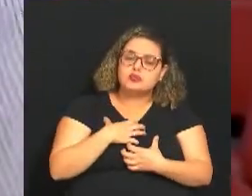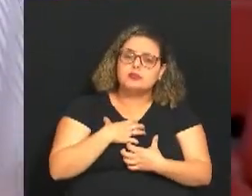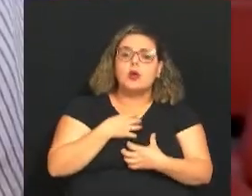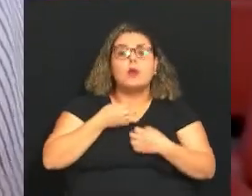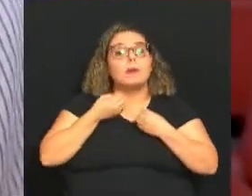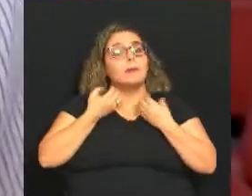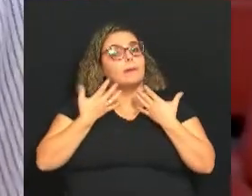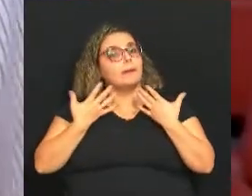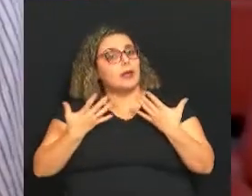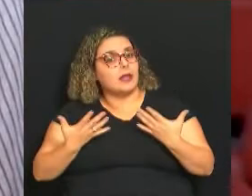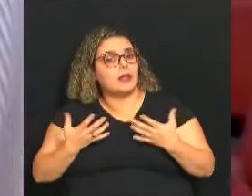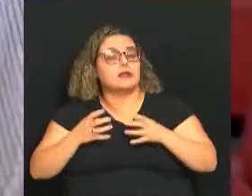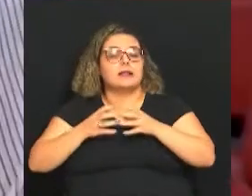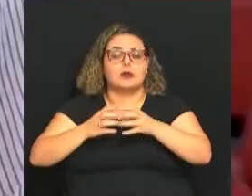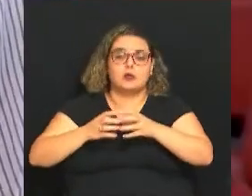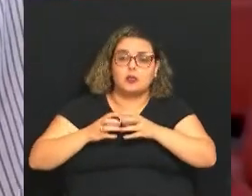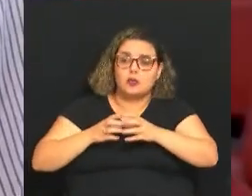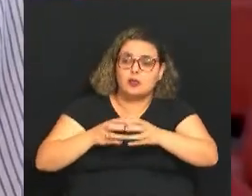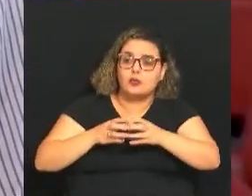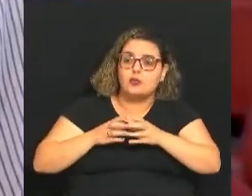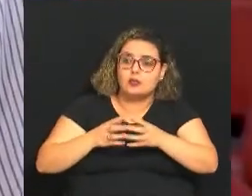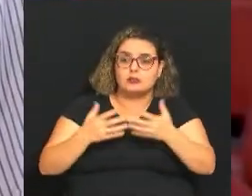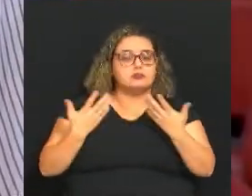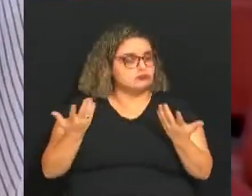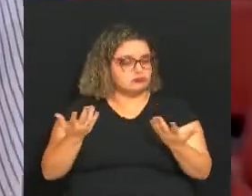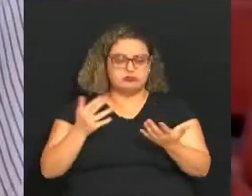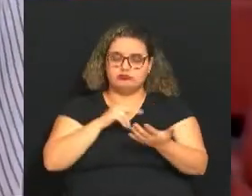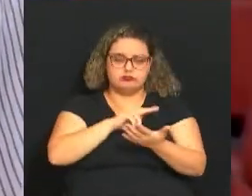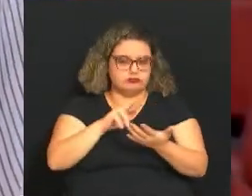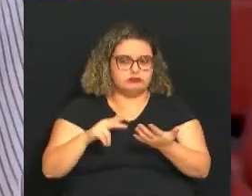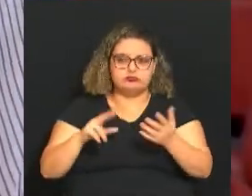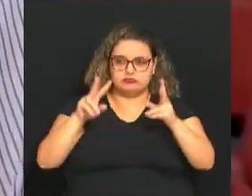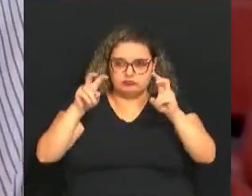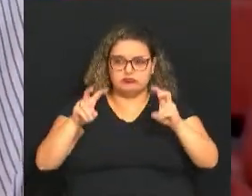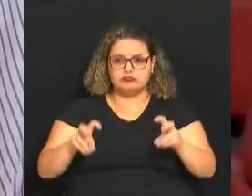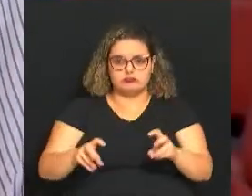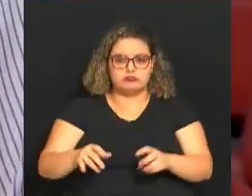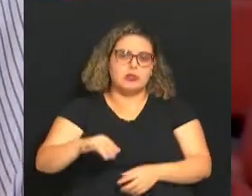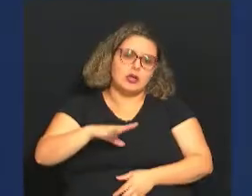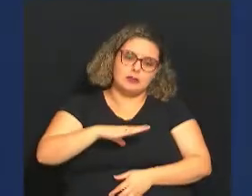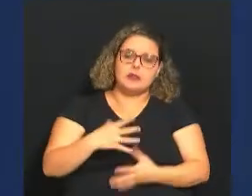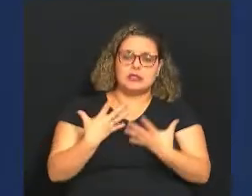na convivência. Enfim, Campinas ganha com isso.